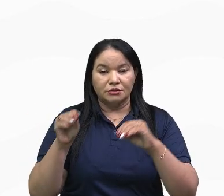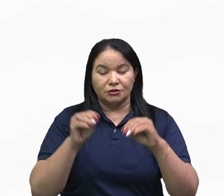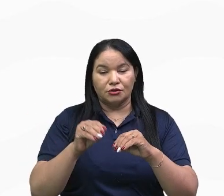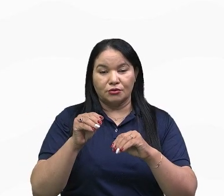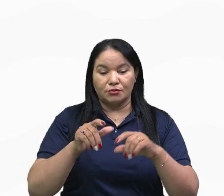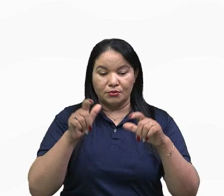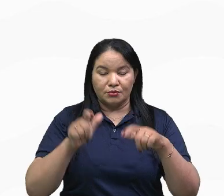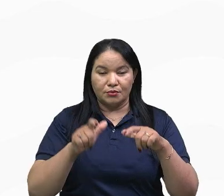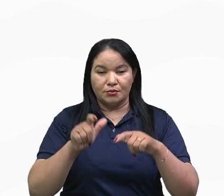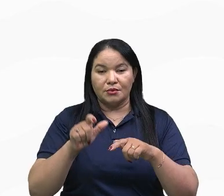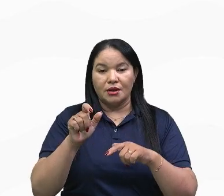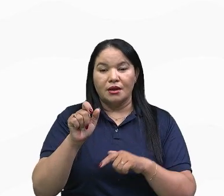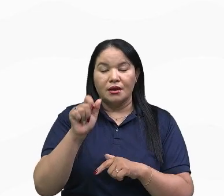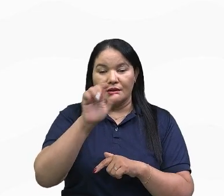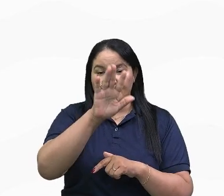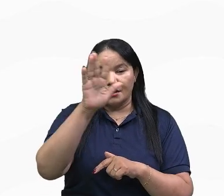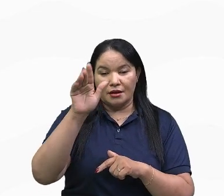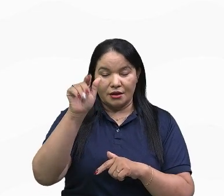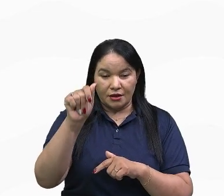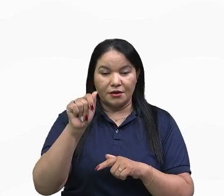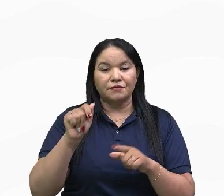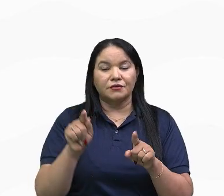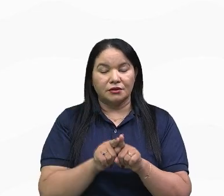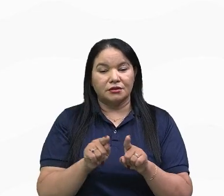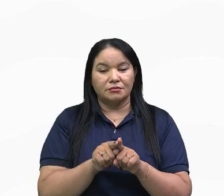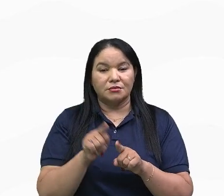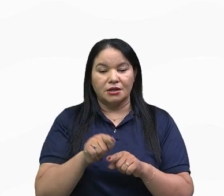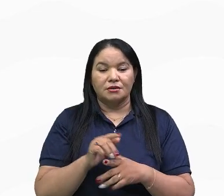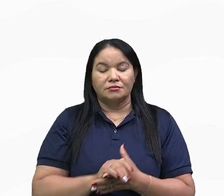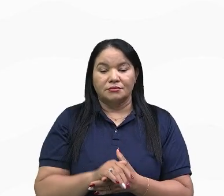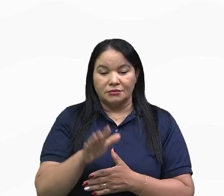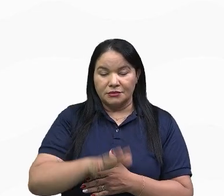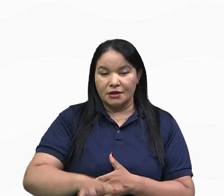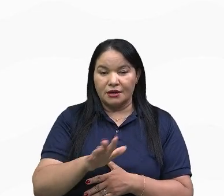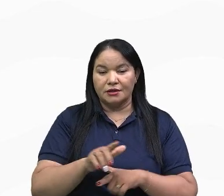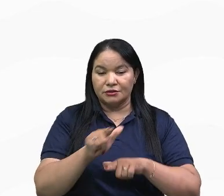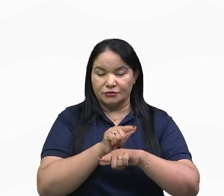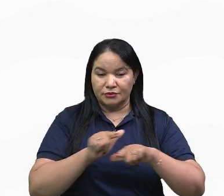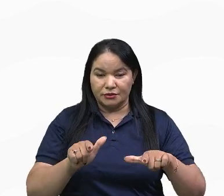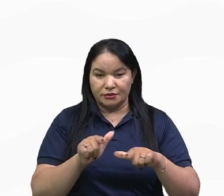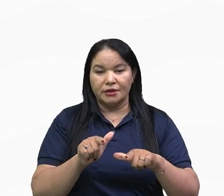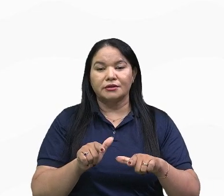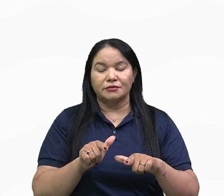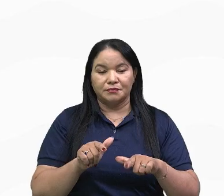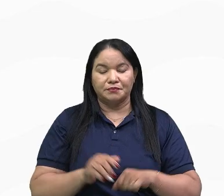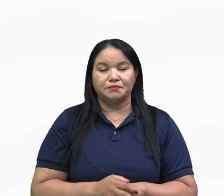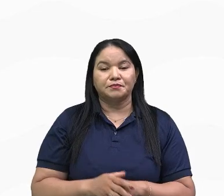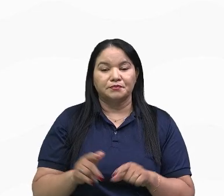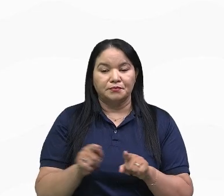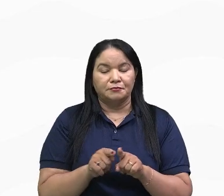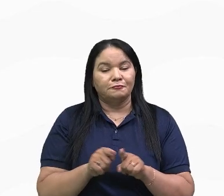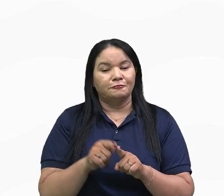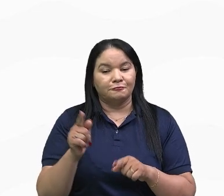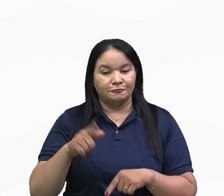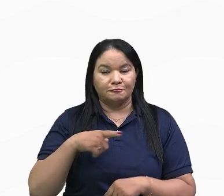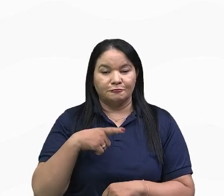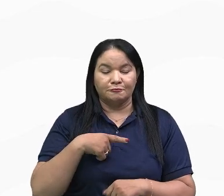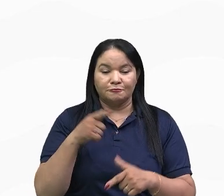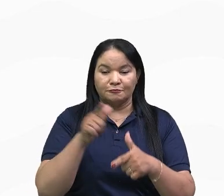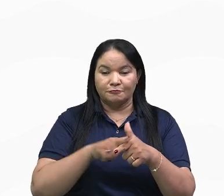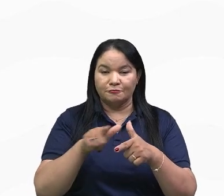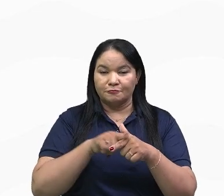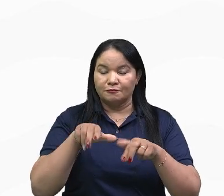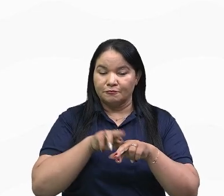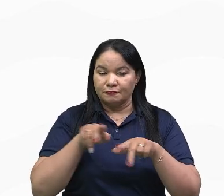África, ali na região do norte da África, né? Que é a parte do central, deserto, né? E ali, então, as pessoas têm essa situação aí, mas